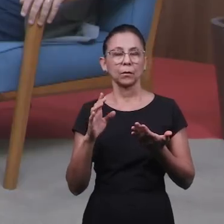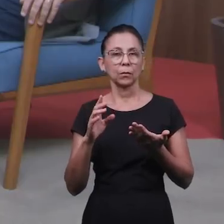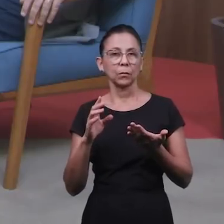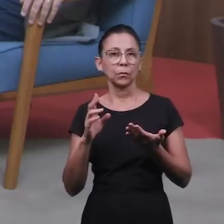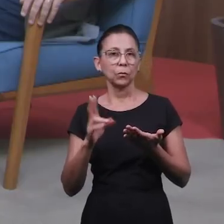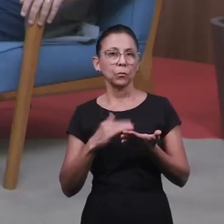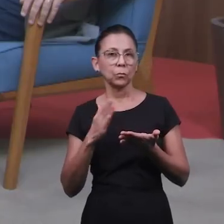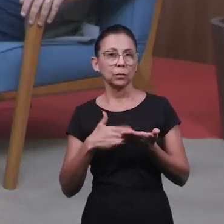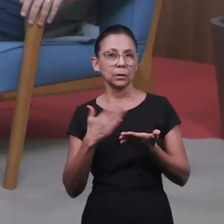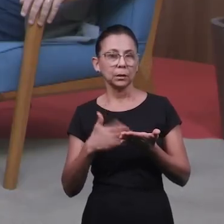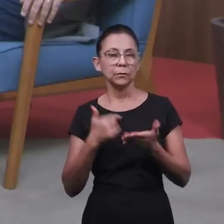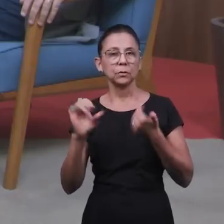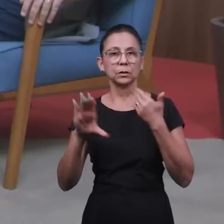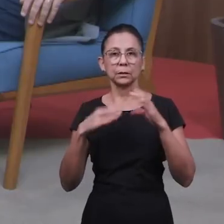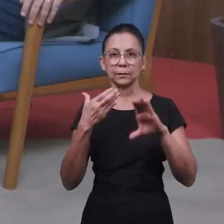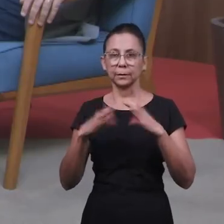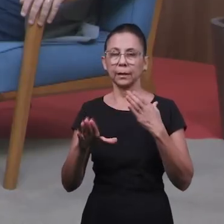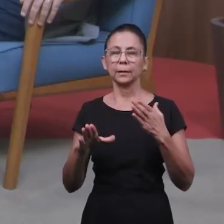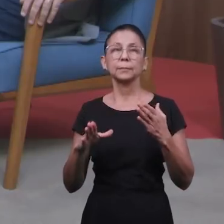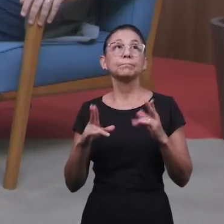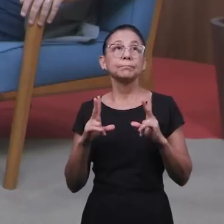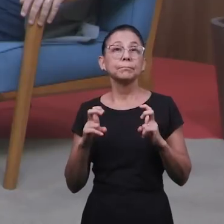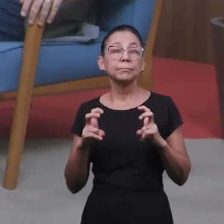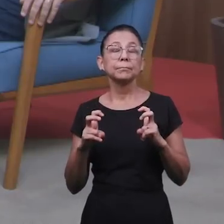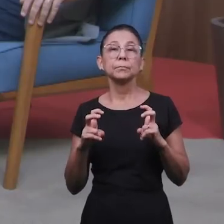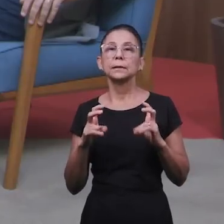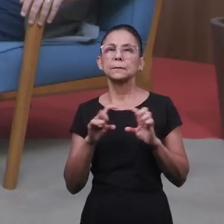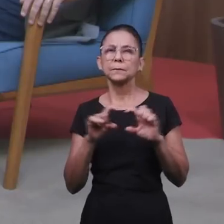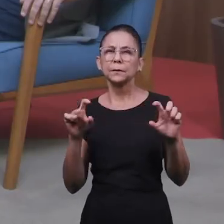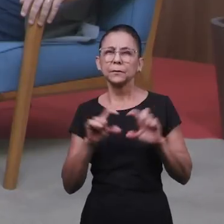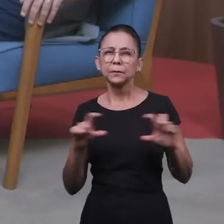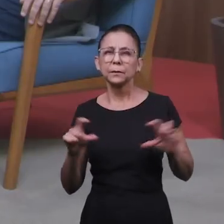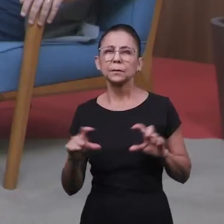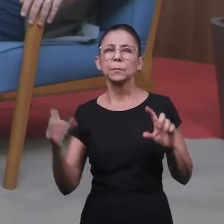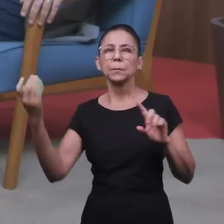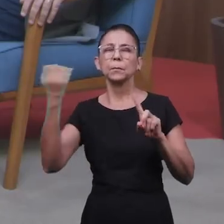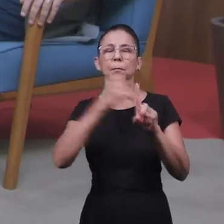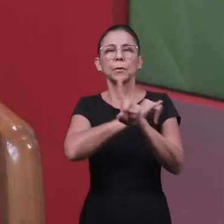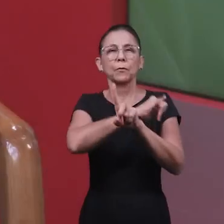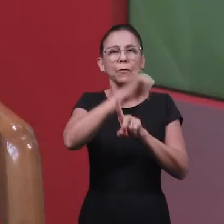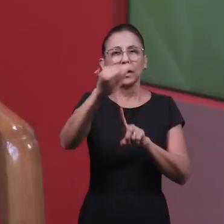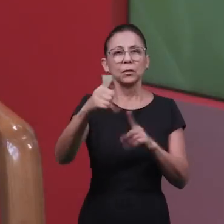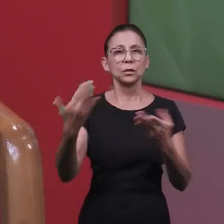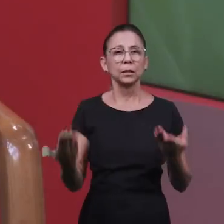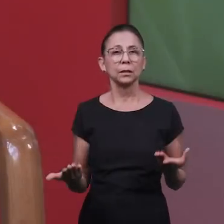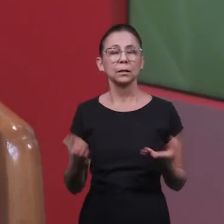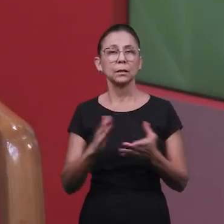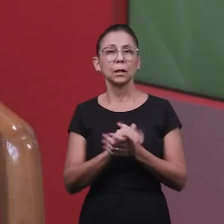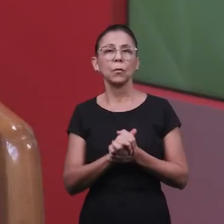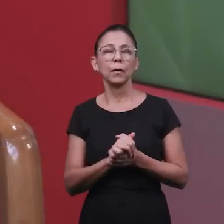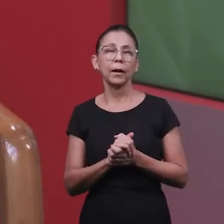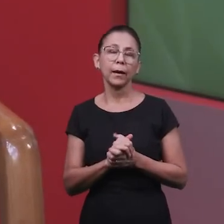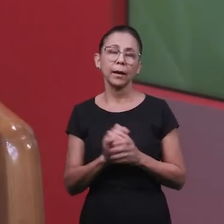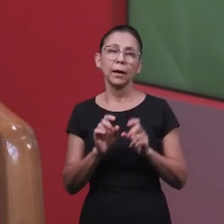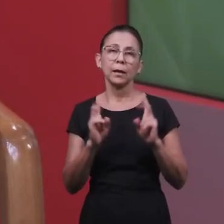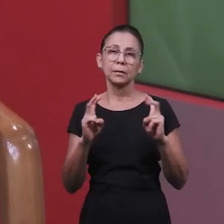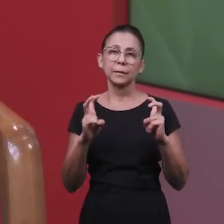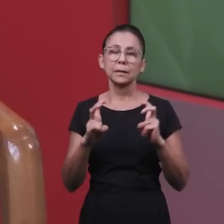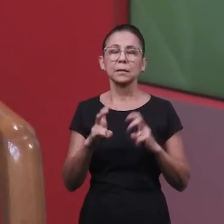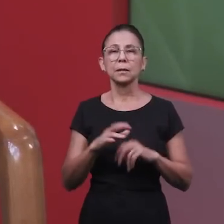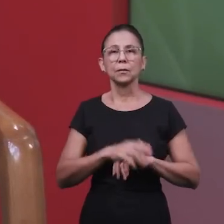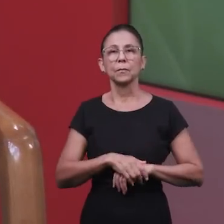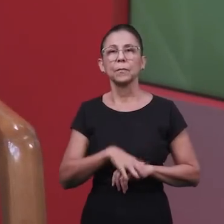extraordinariamente proféticas, podemos dizer assim. Então essa expressão aí, pomba minha, é o noivo,